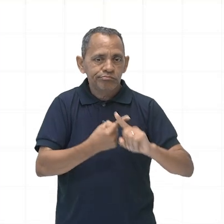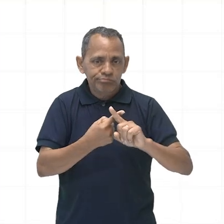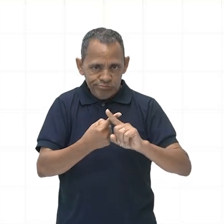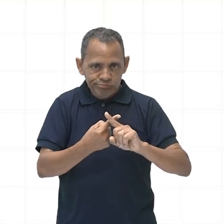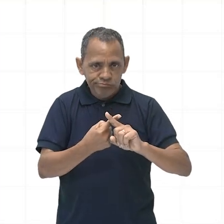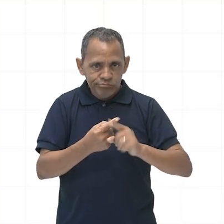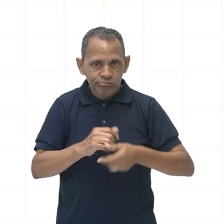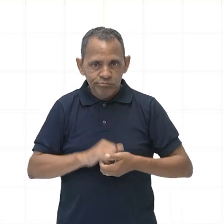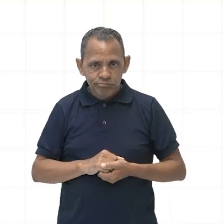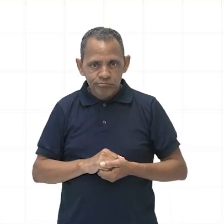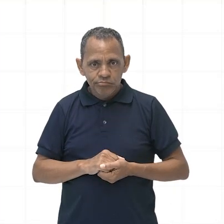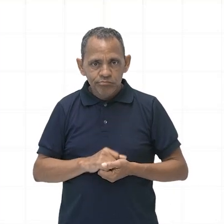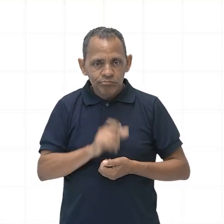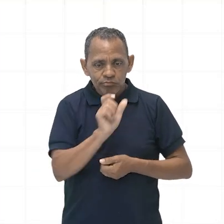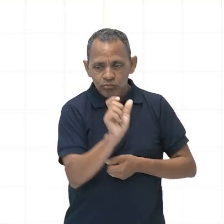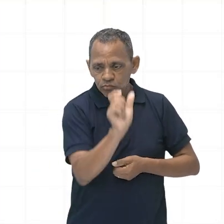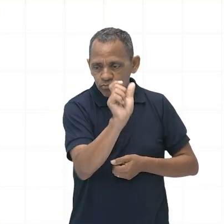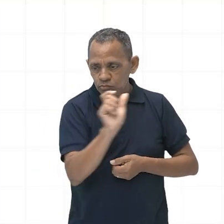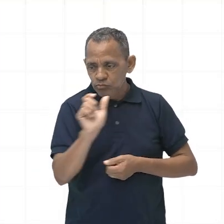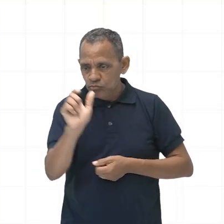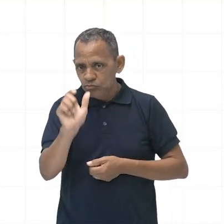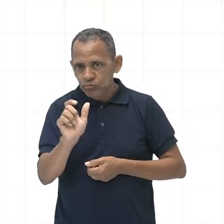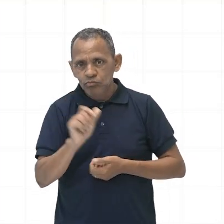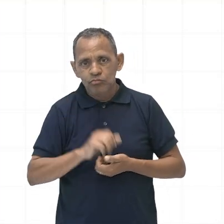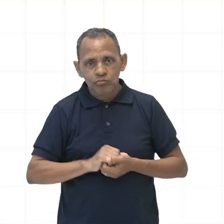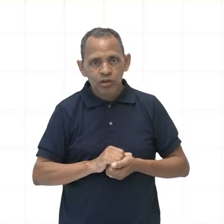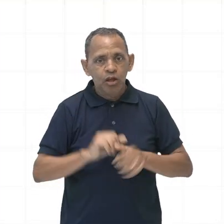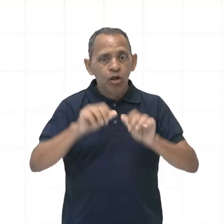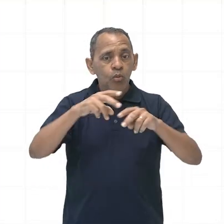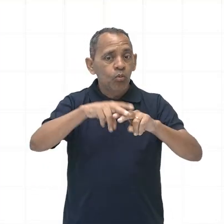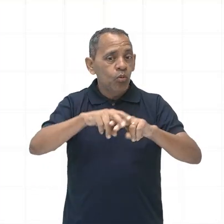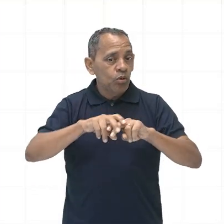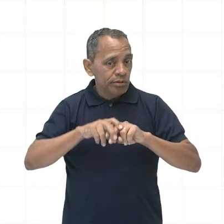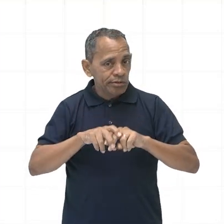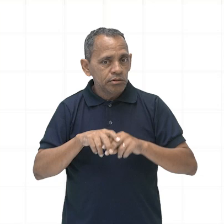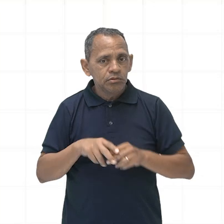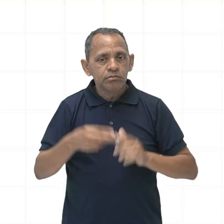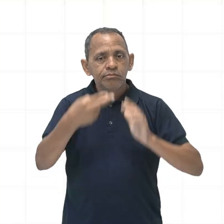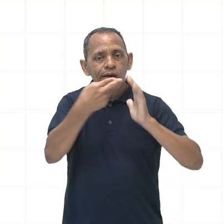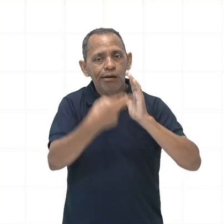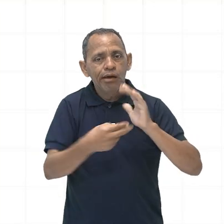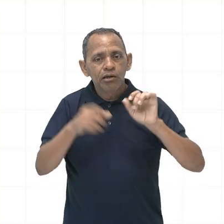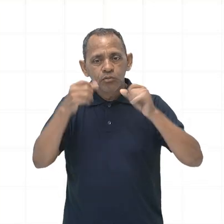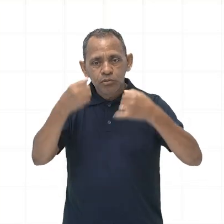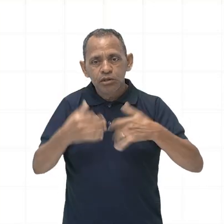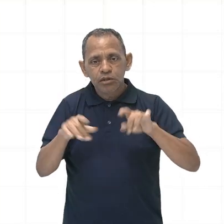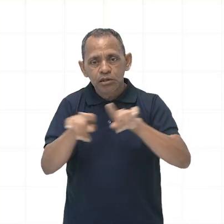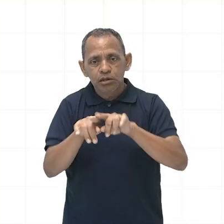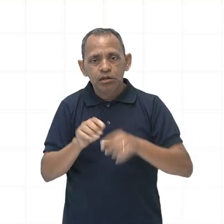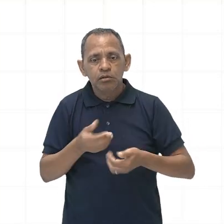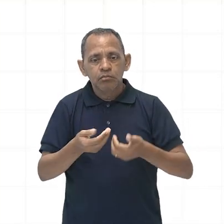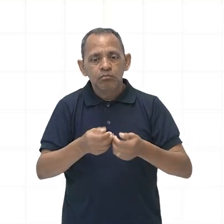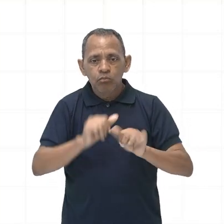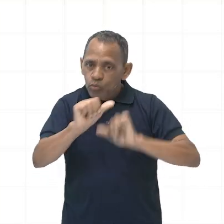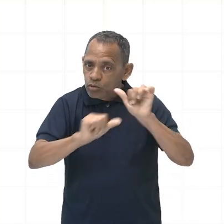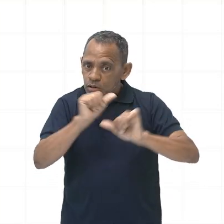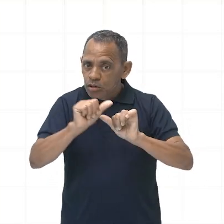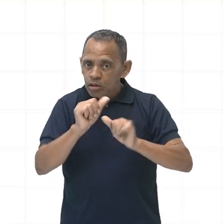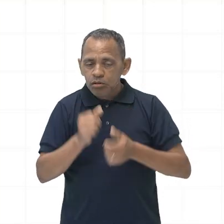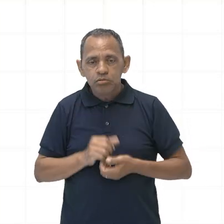potências. Por isso que a propriedade diz isso, ó, transformamos em um produto